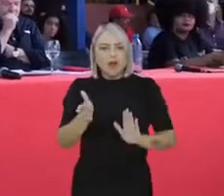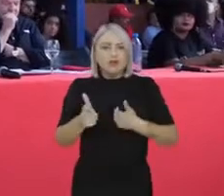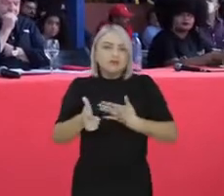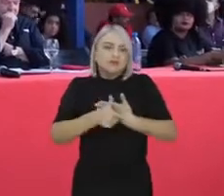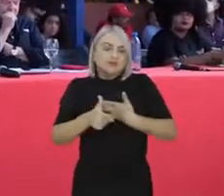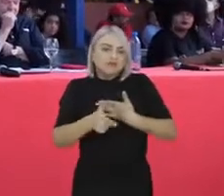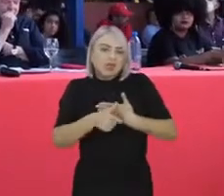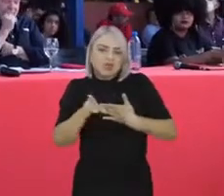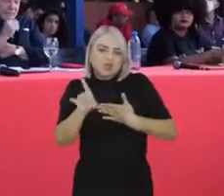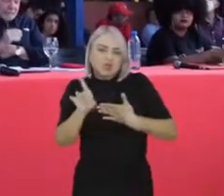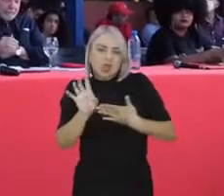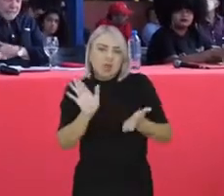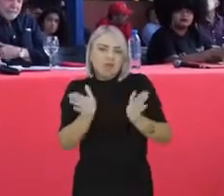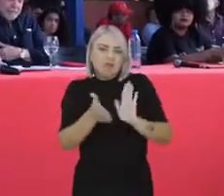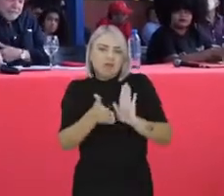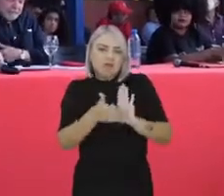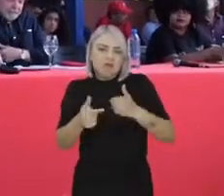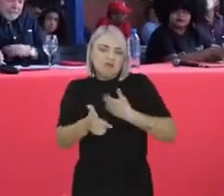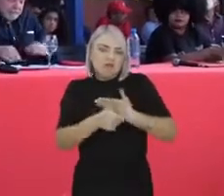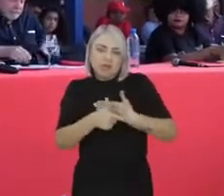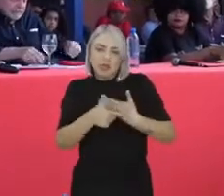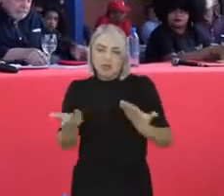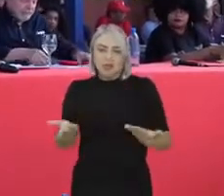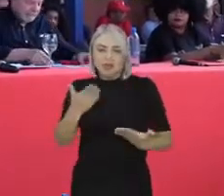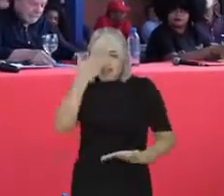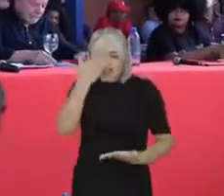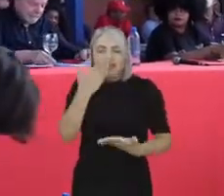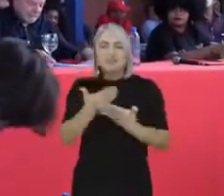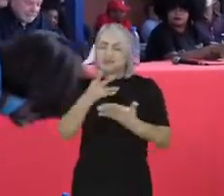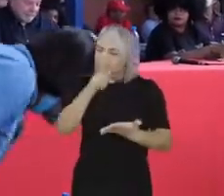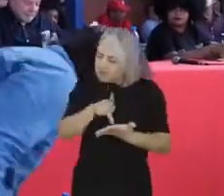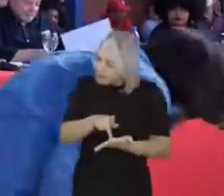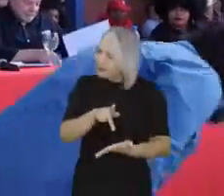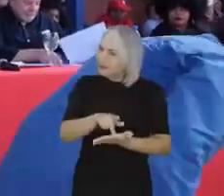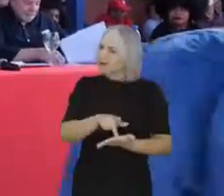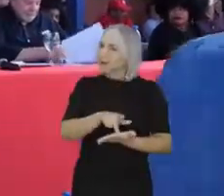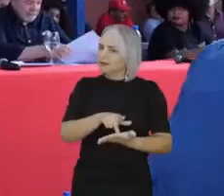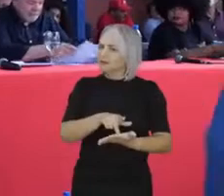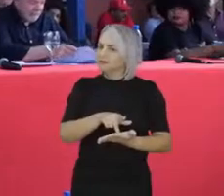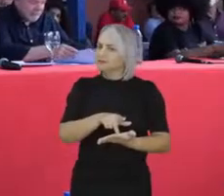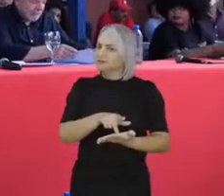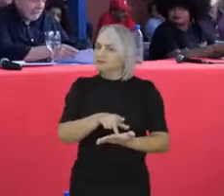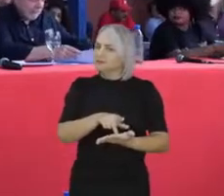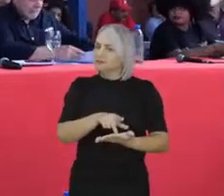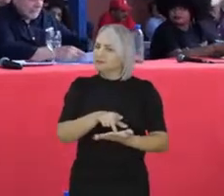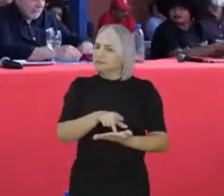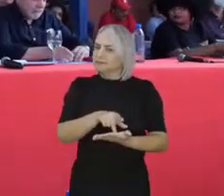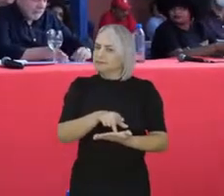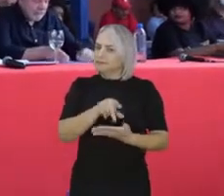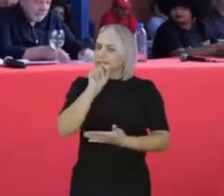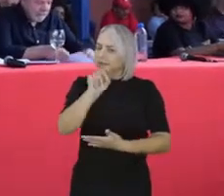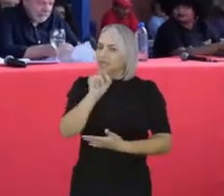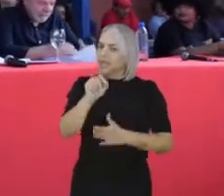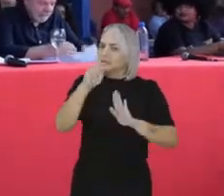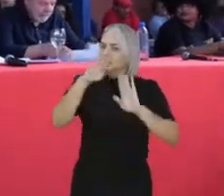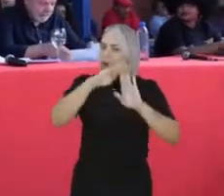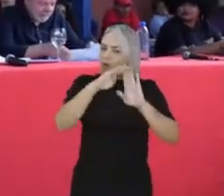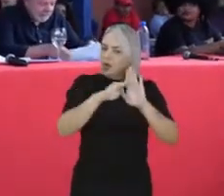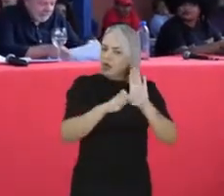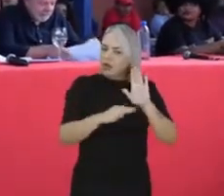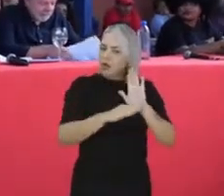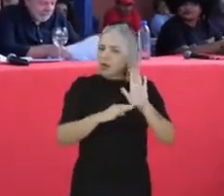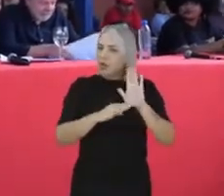o que eu acredito piamente, mas acredito profundamente, que esses programas que deram acesso